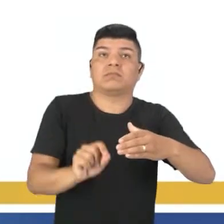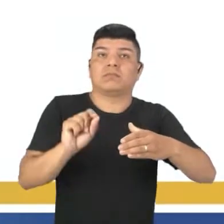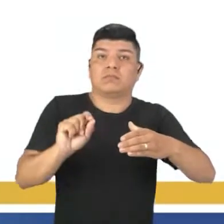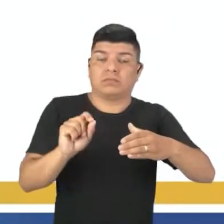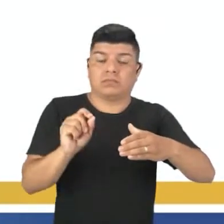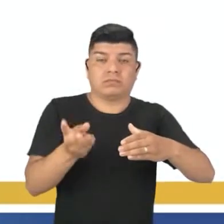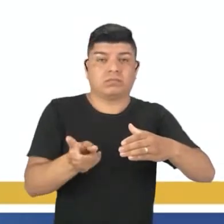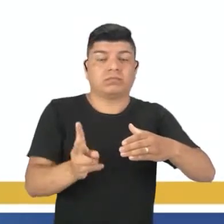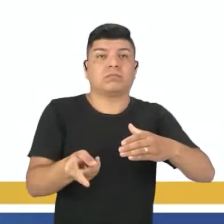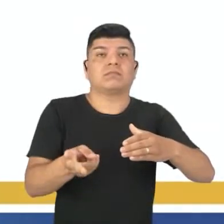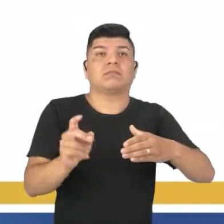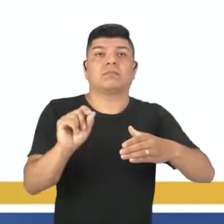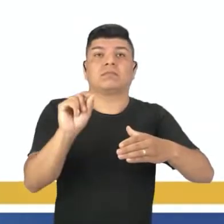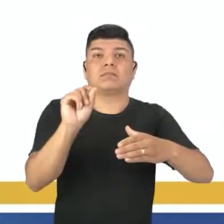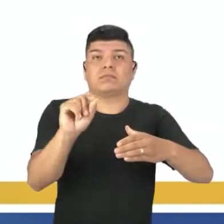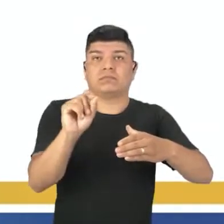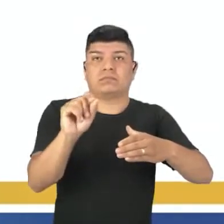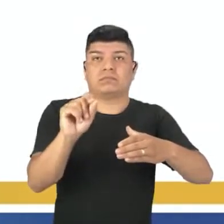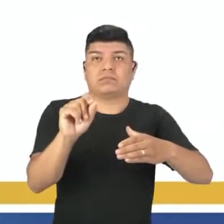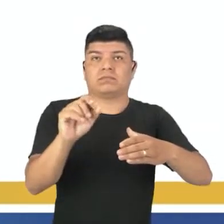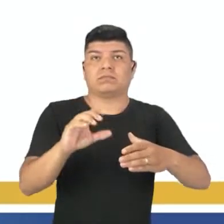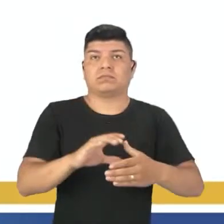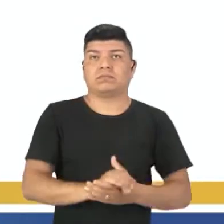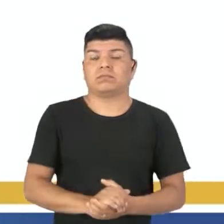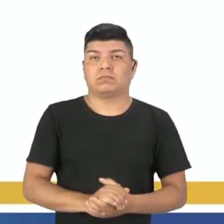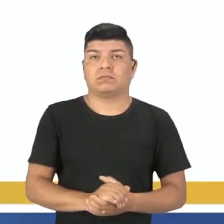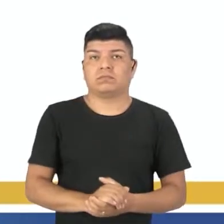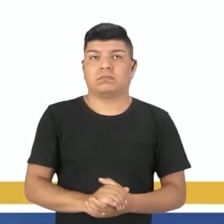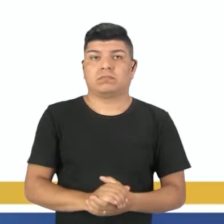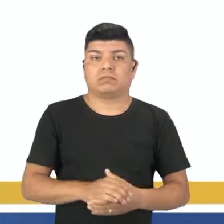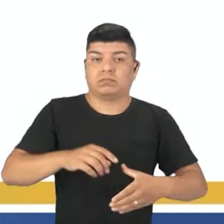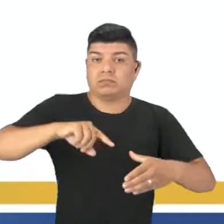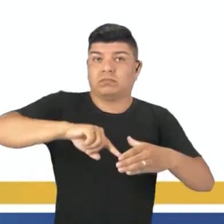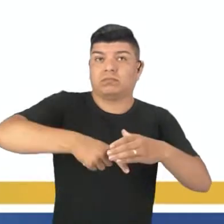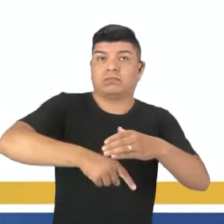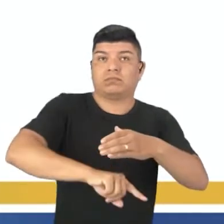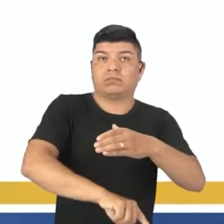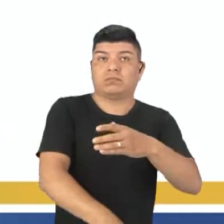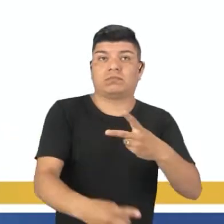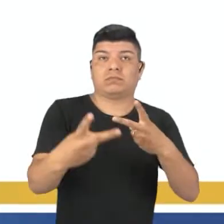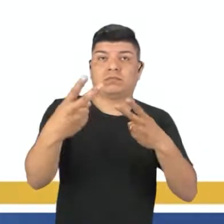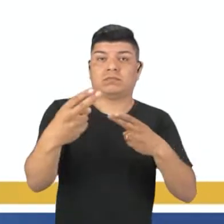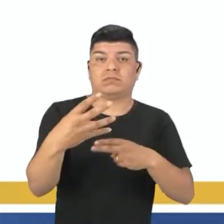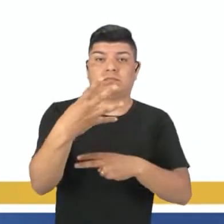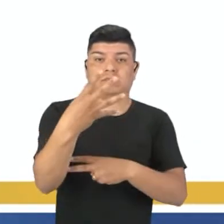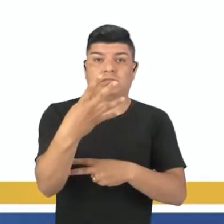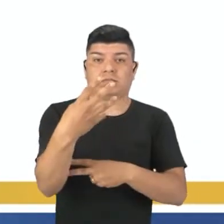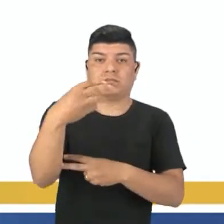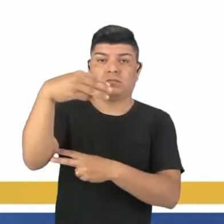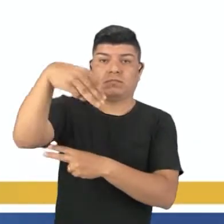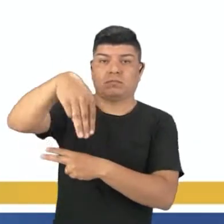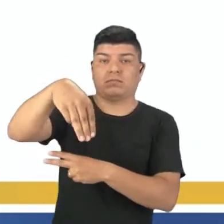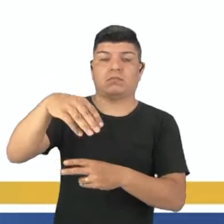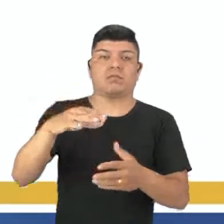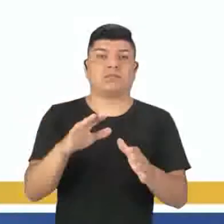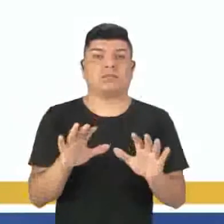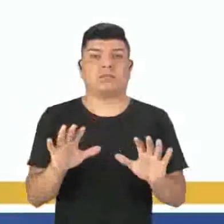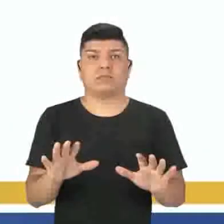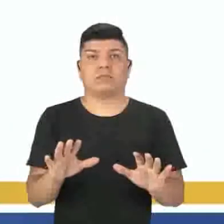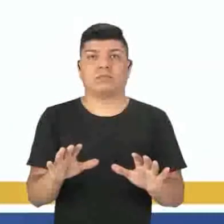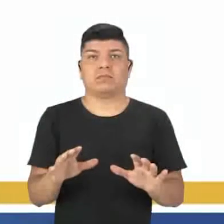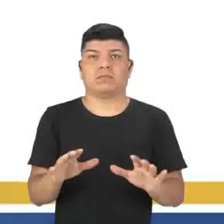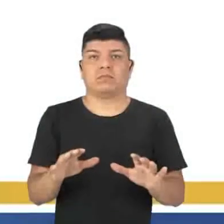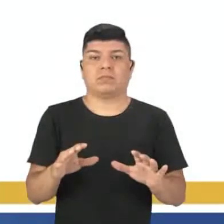né? Então, quando ela ela é constante, ela é igual a 4 metros. Então, quando ela